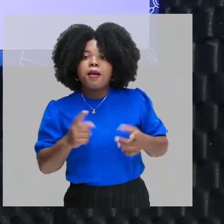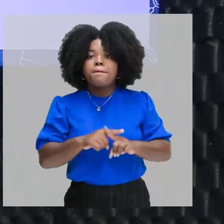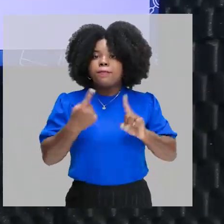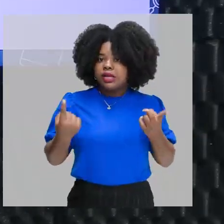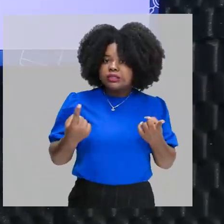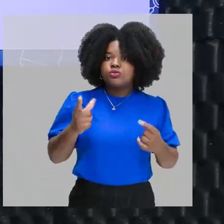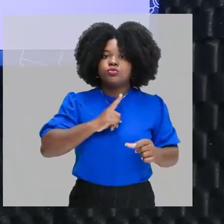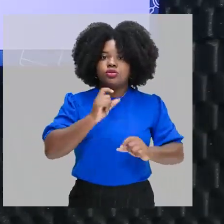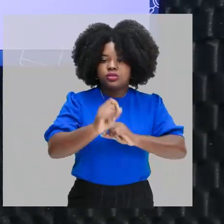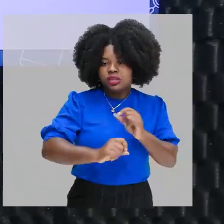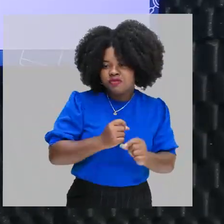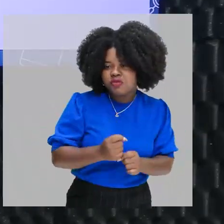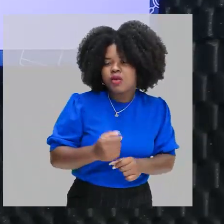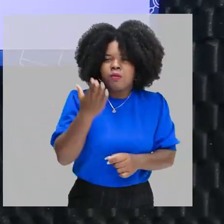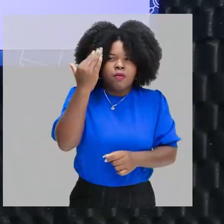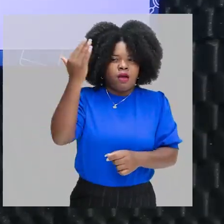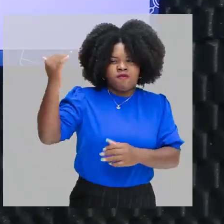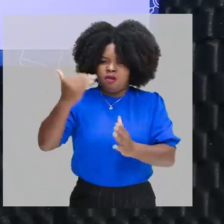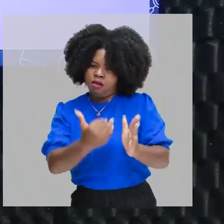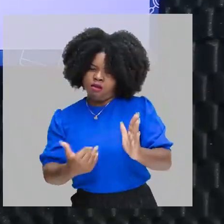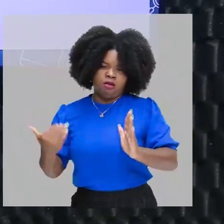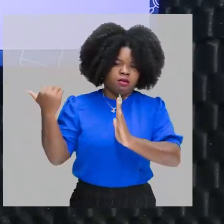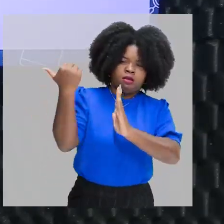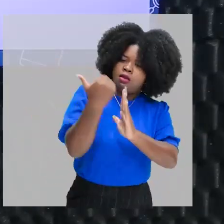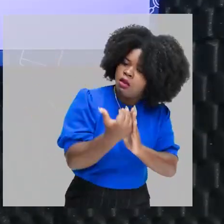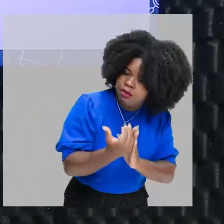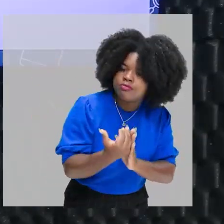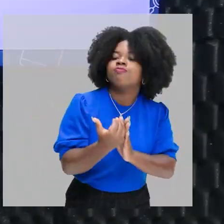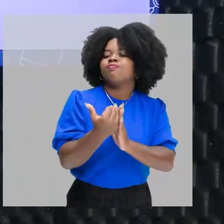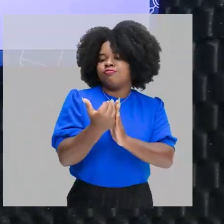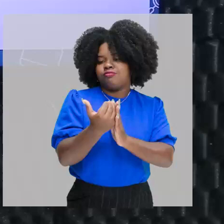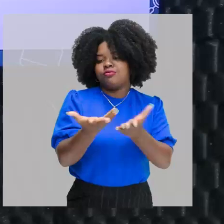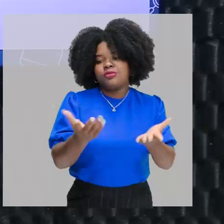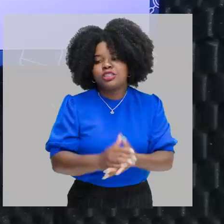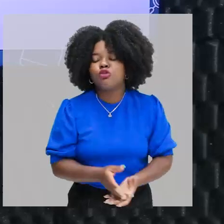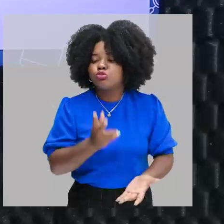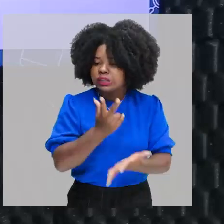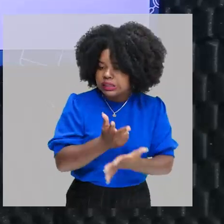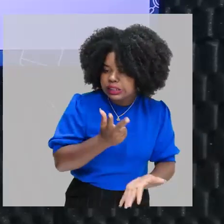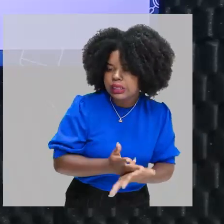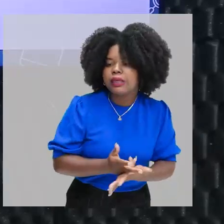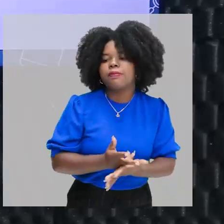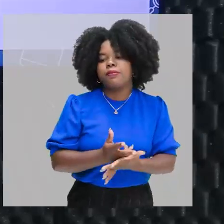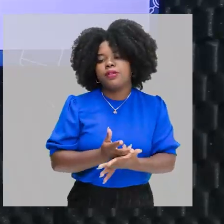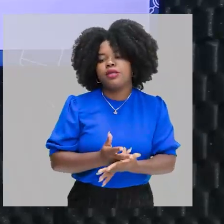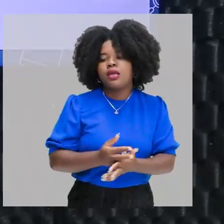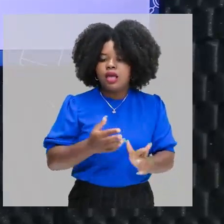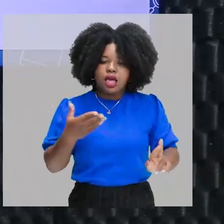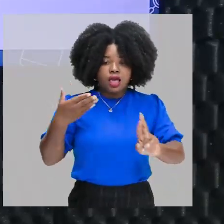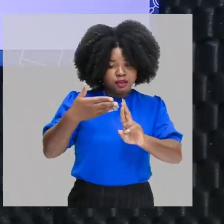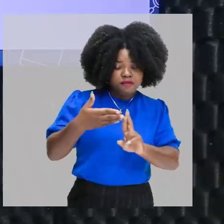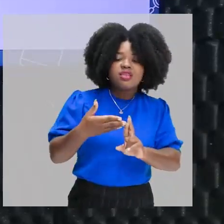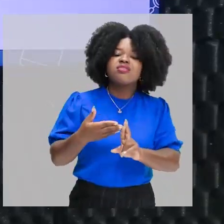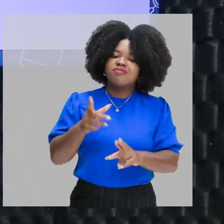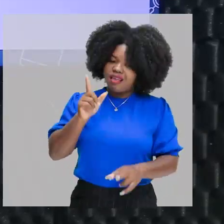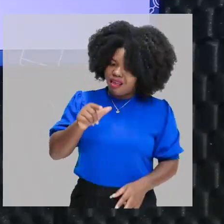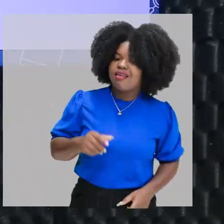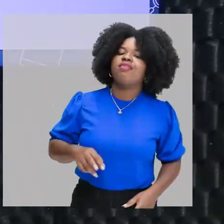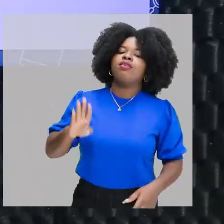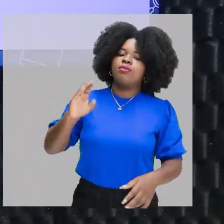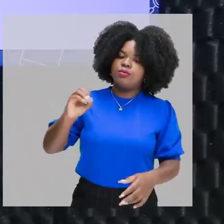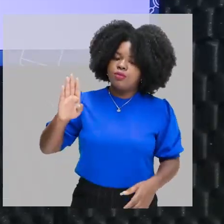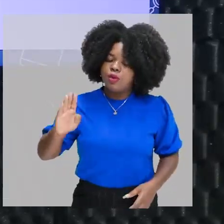teve uma proeminência, né, ele se destacou mais, acabava se mencionando também o nome dele nessa banda. Foi uma banda de